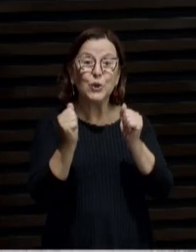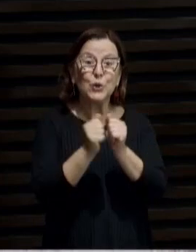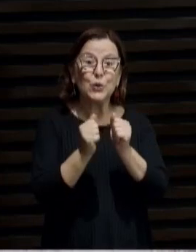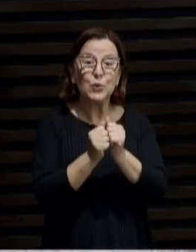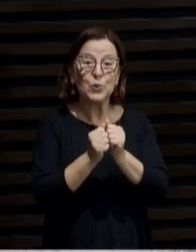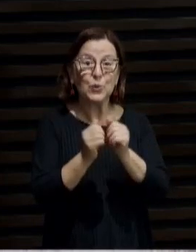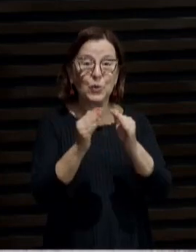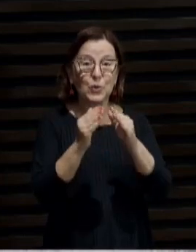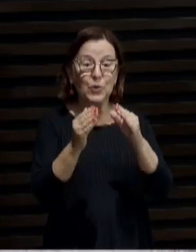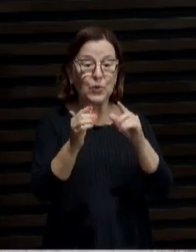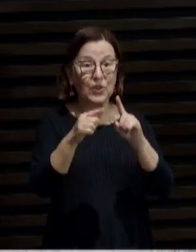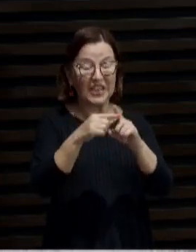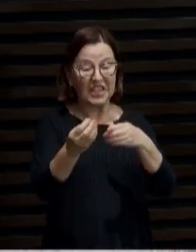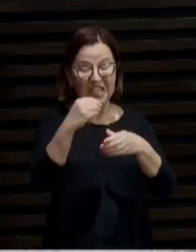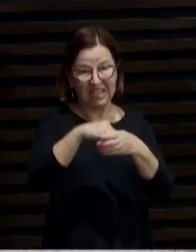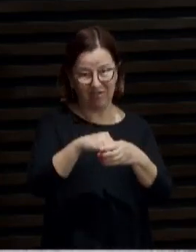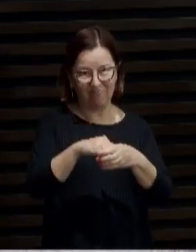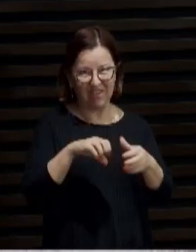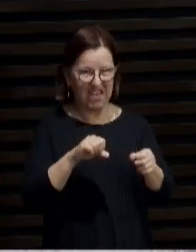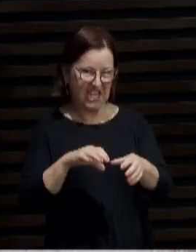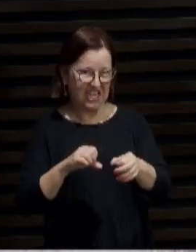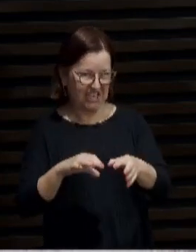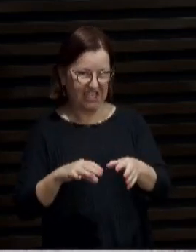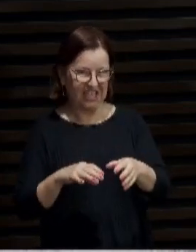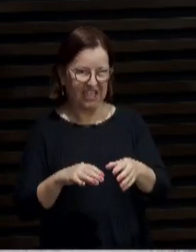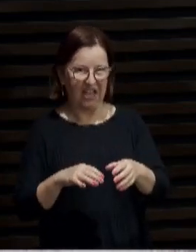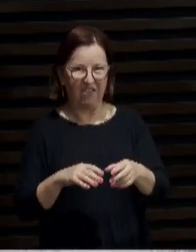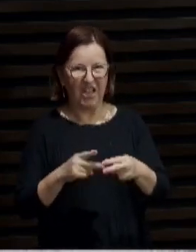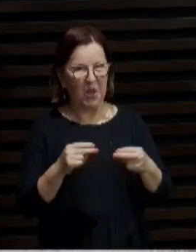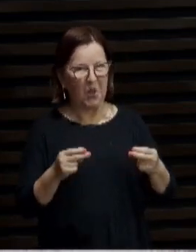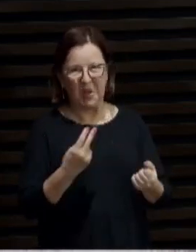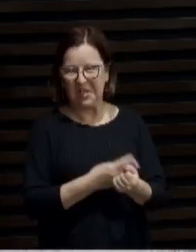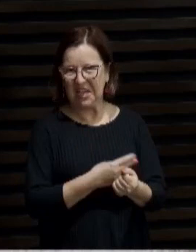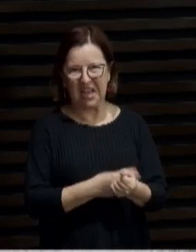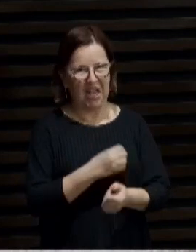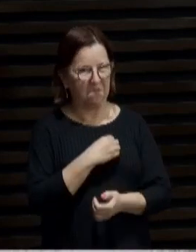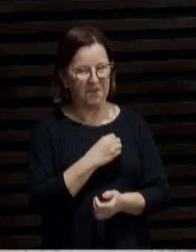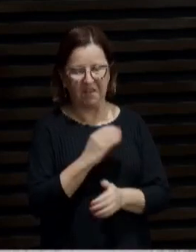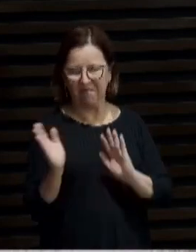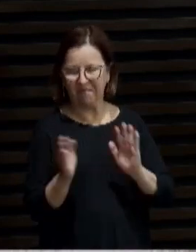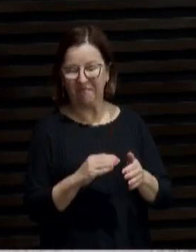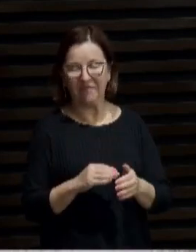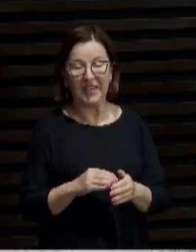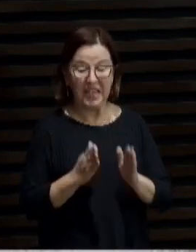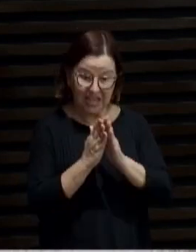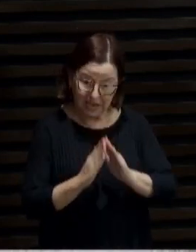de semear a libertinagem e a idolatria. E por que isso aconteceu com eles?